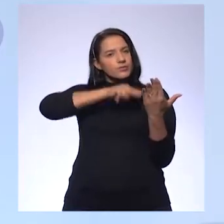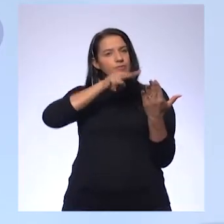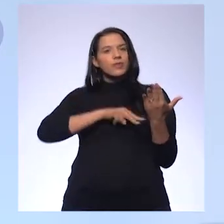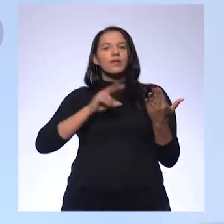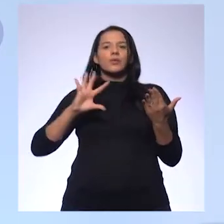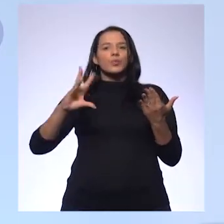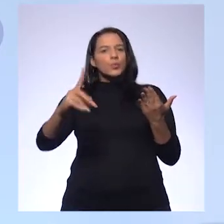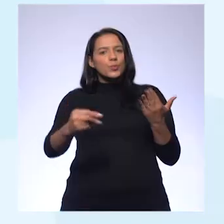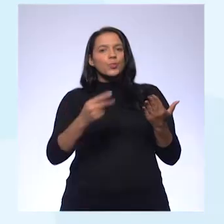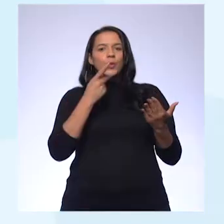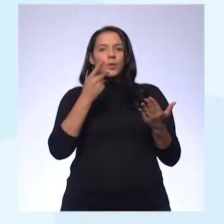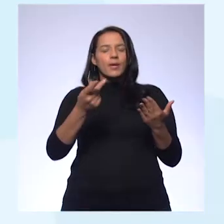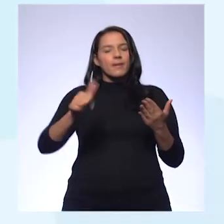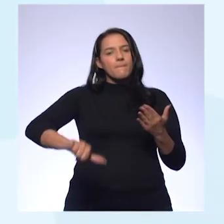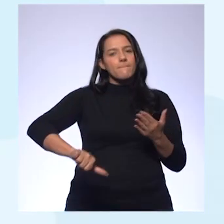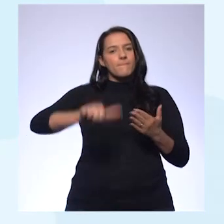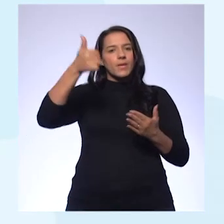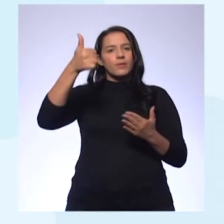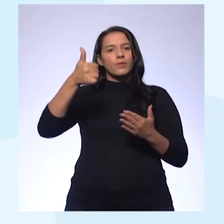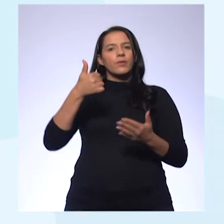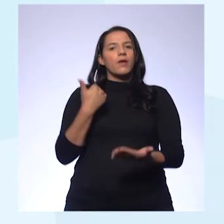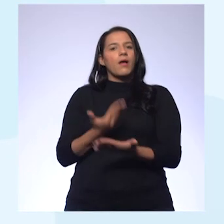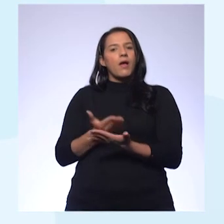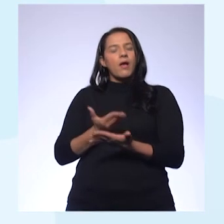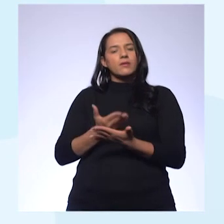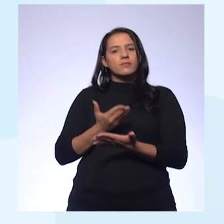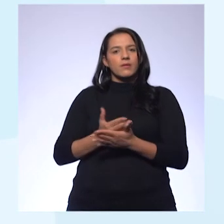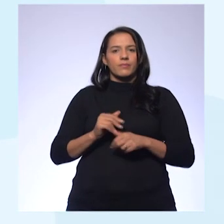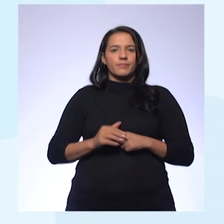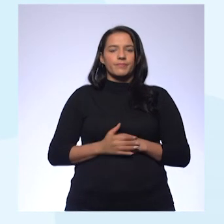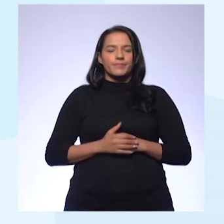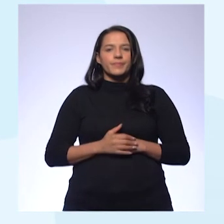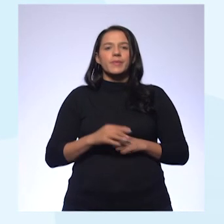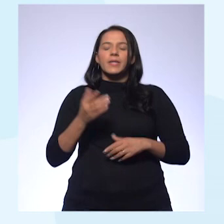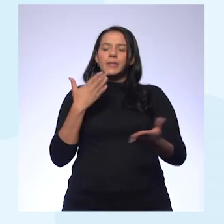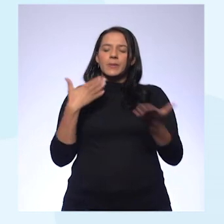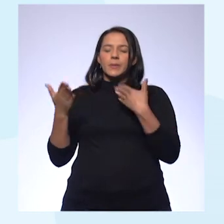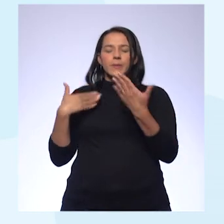comentários e a gente tenta melhorar as nossas aulas e o